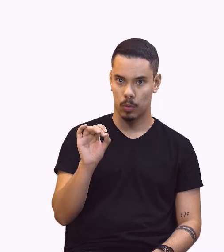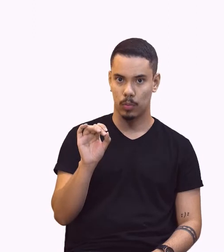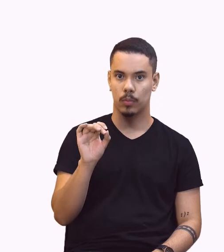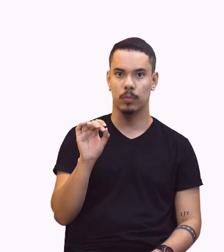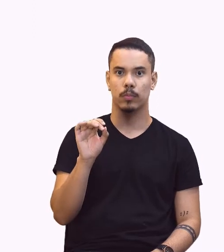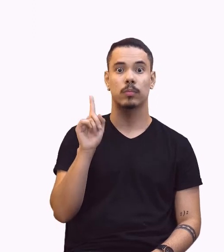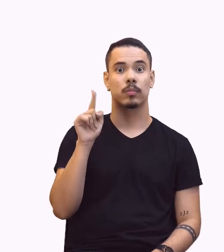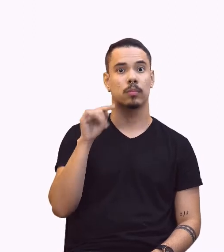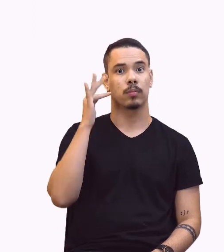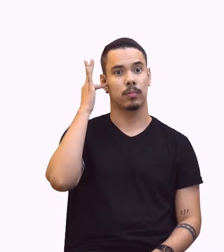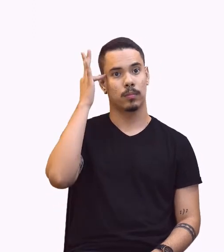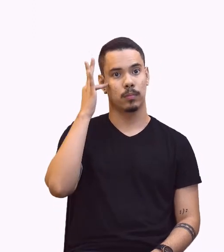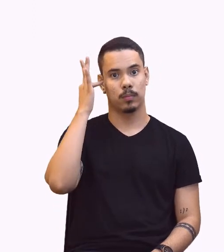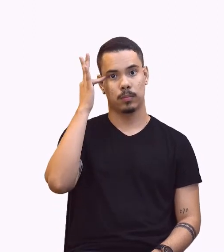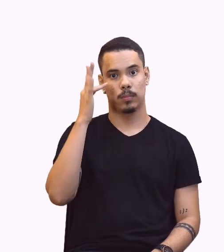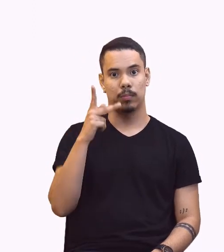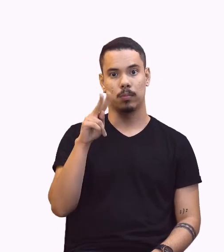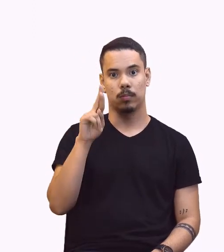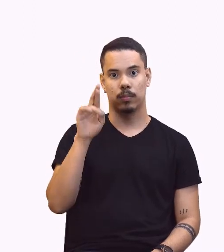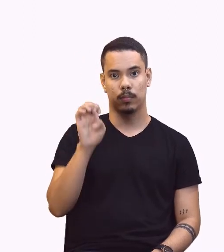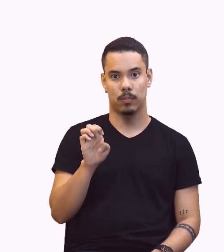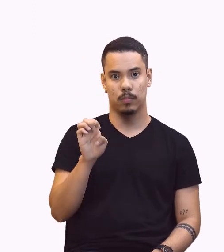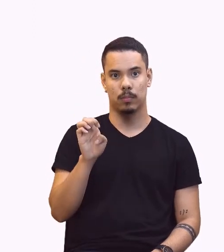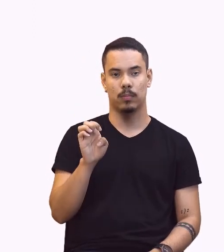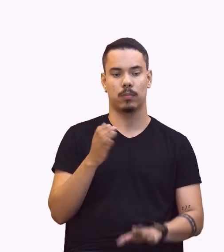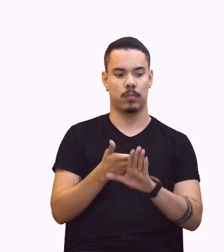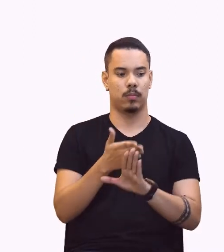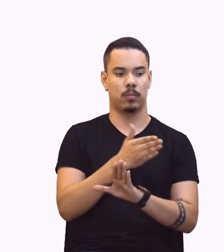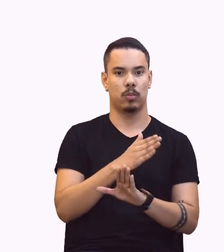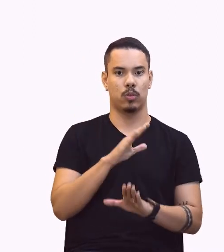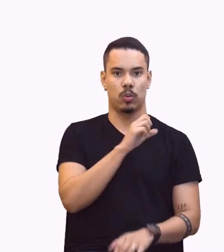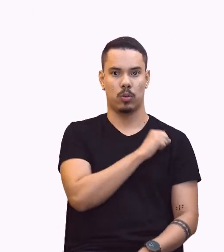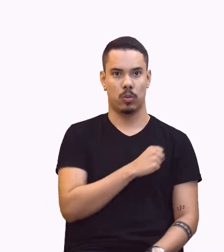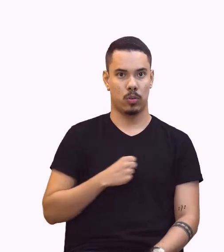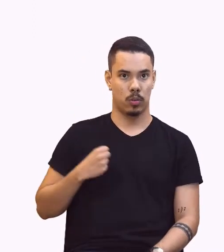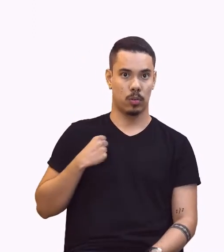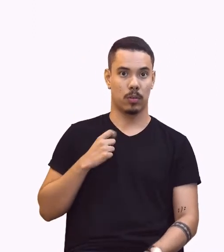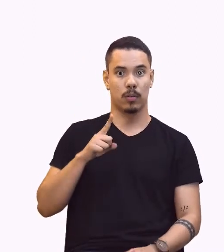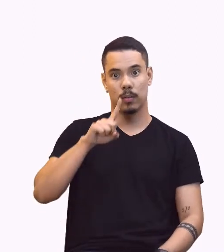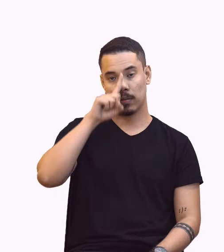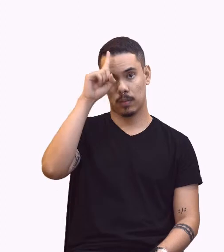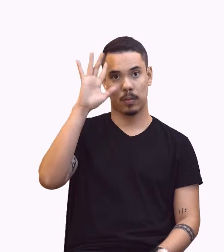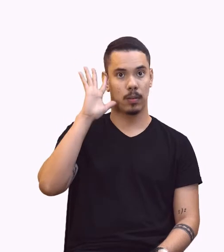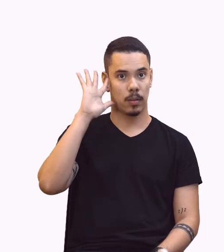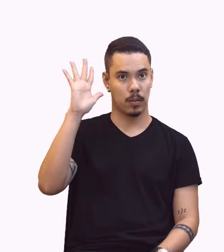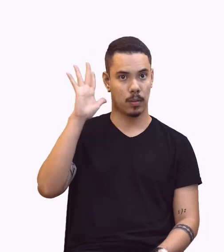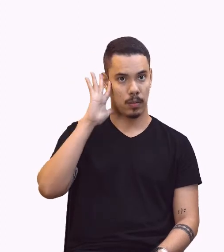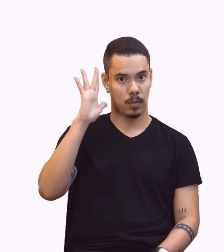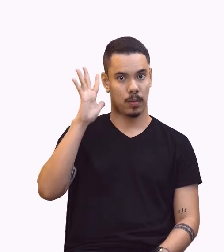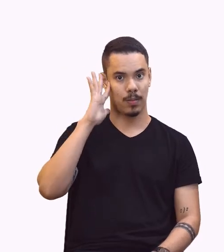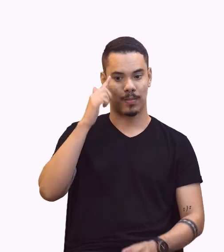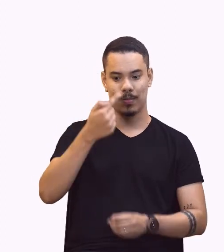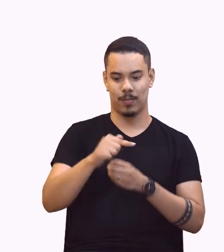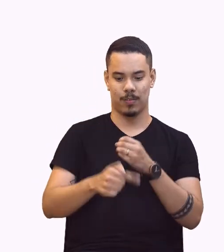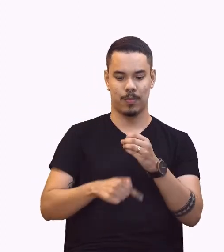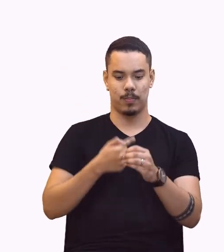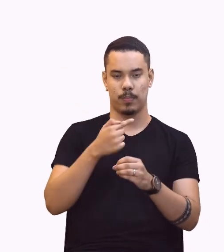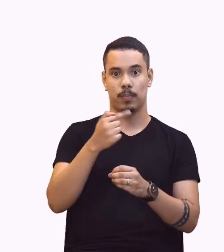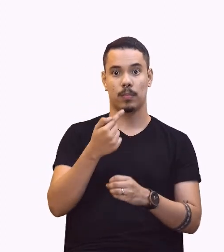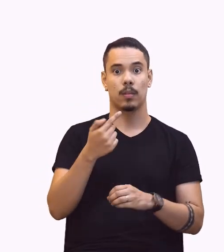um filósofo pré-socrático que cria a teoria do átomo.